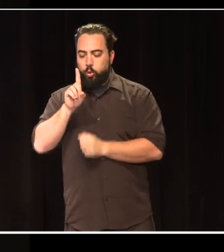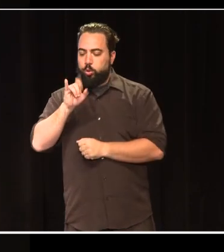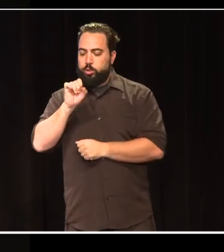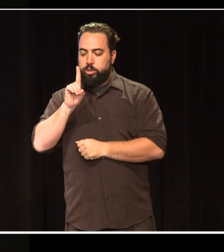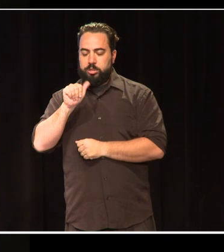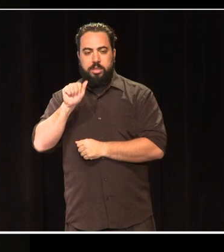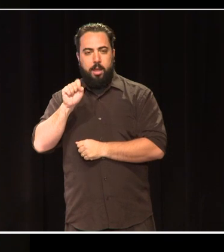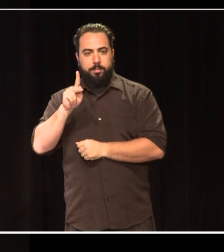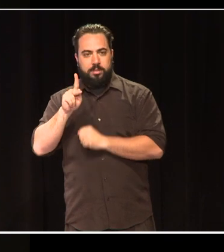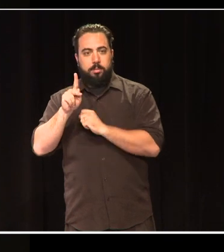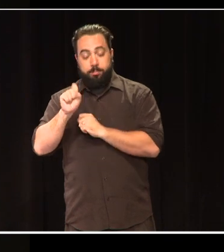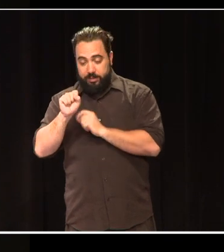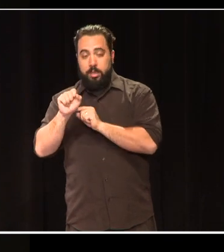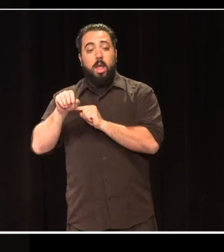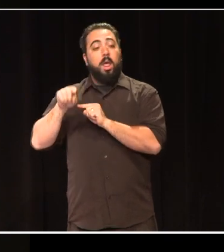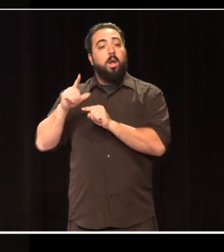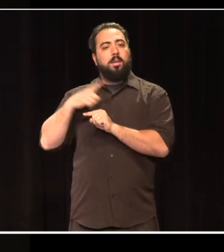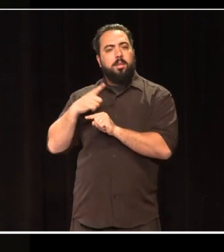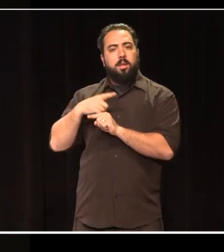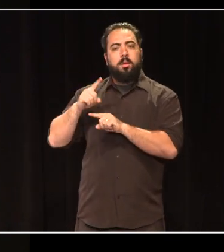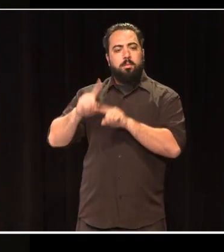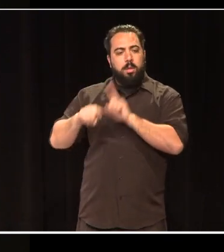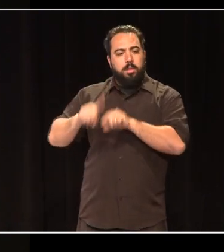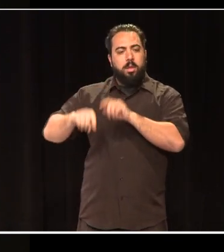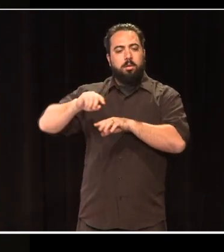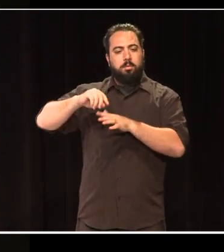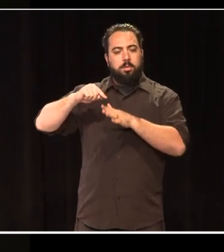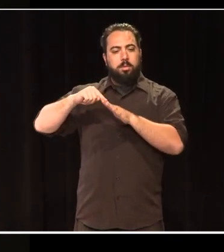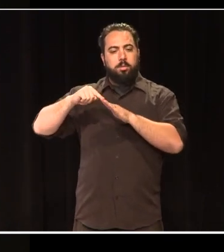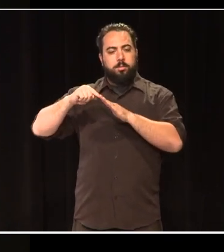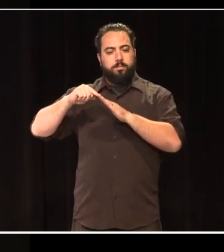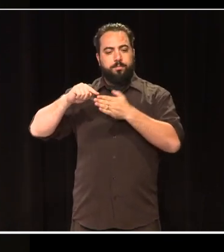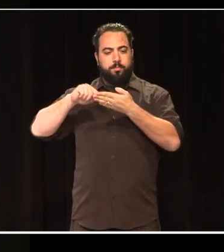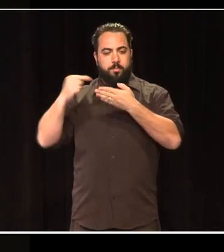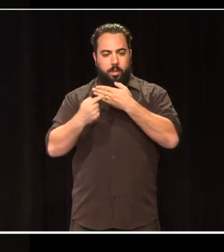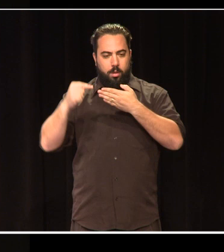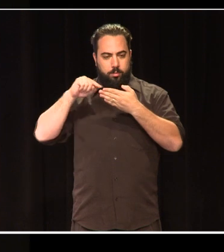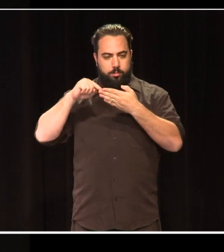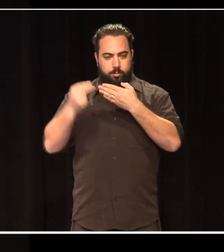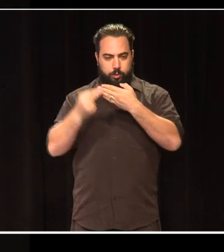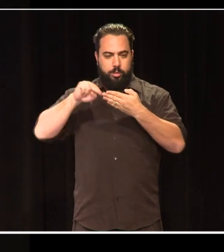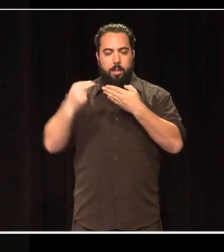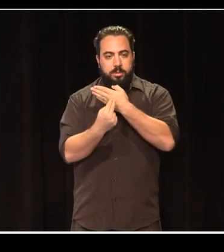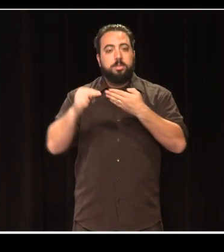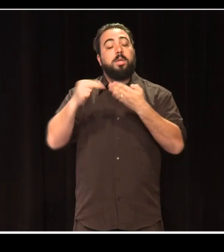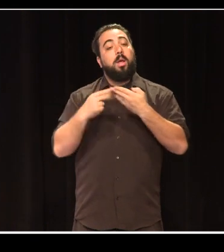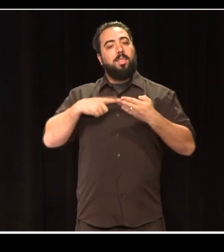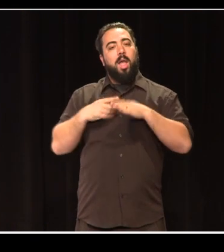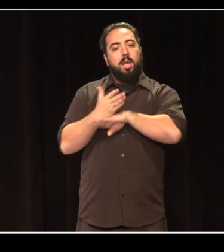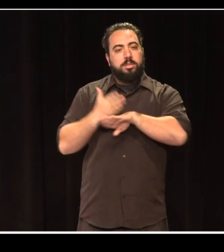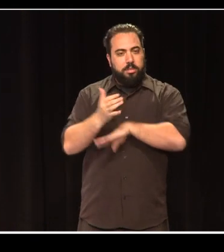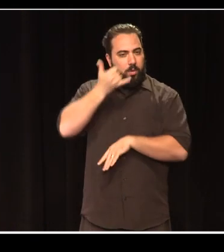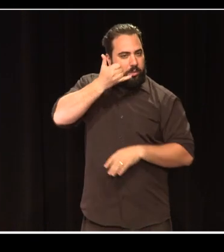as produções do DIDAPS. Todo esse material digital ele está ali acessível no celular. Ele pode